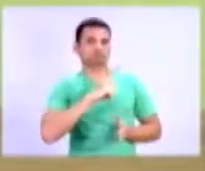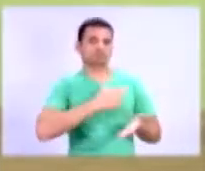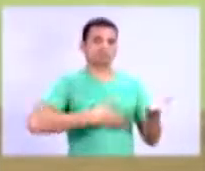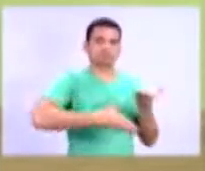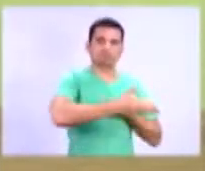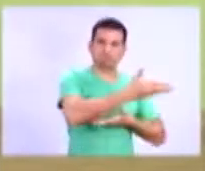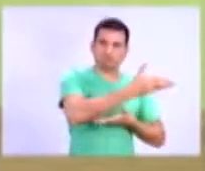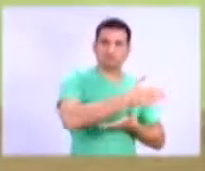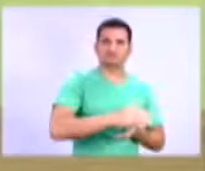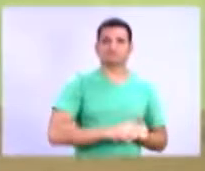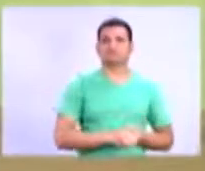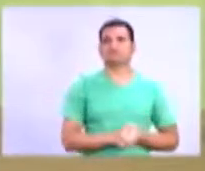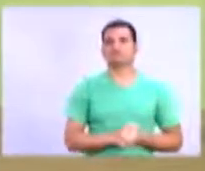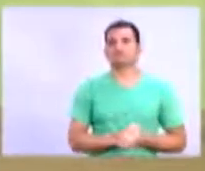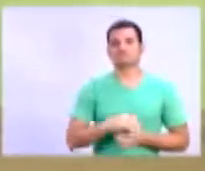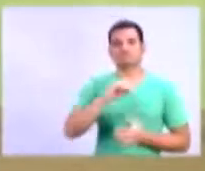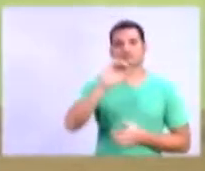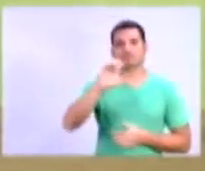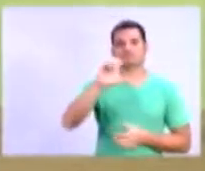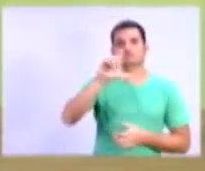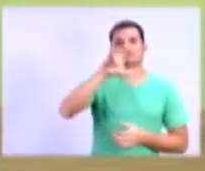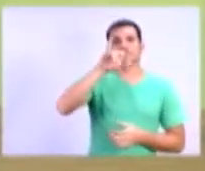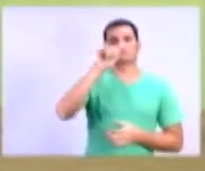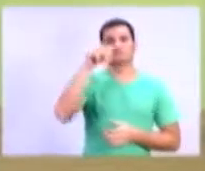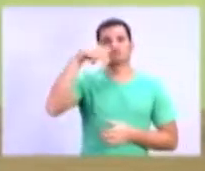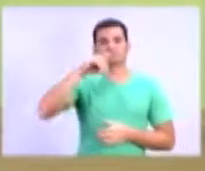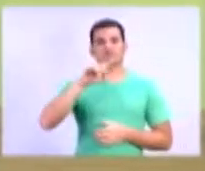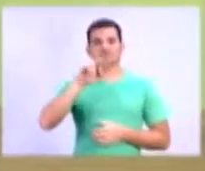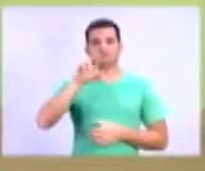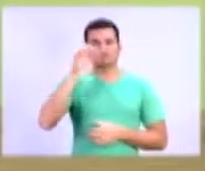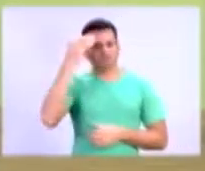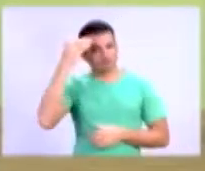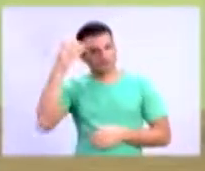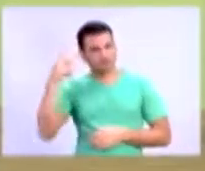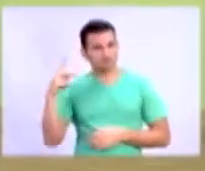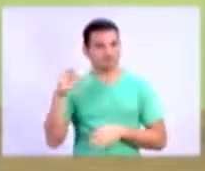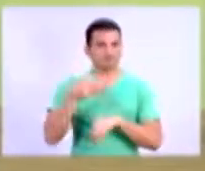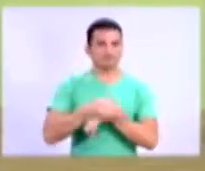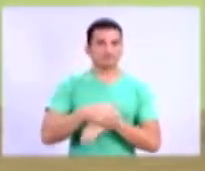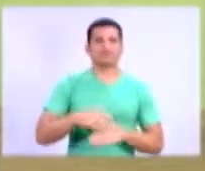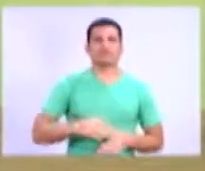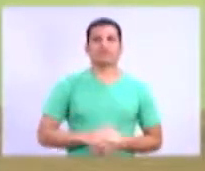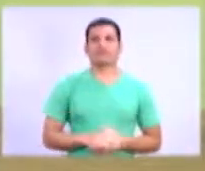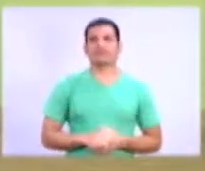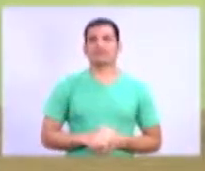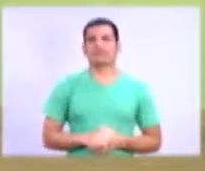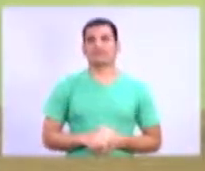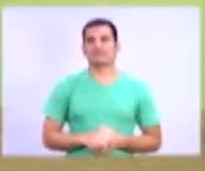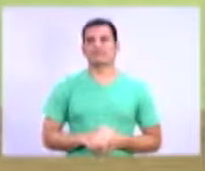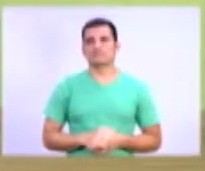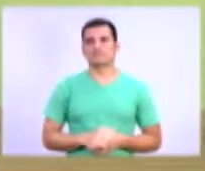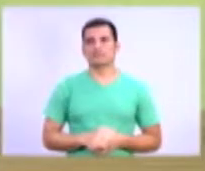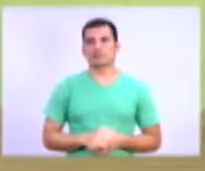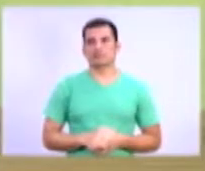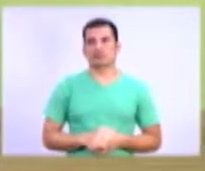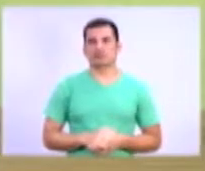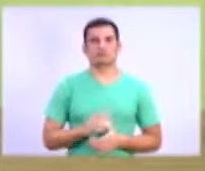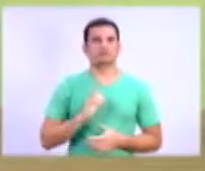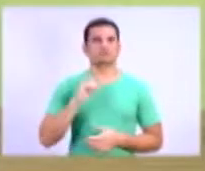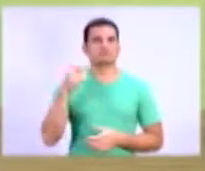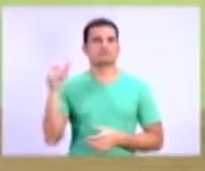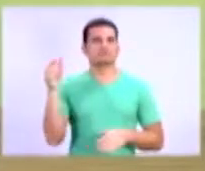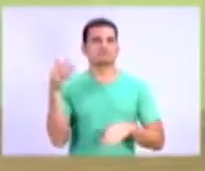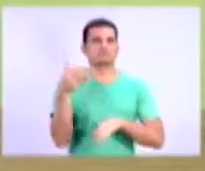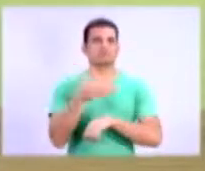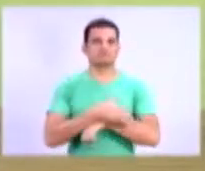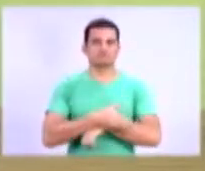Eliandro, obrigado pela sua participação. Também temos outras